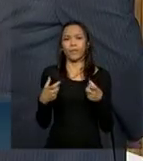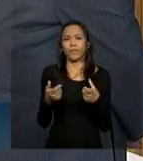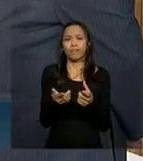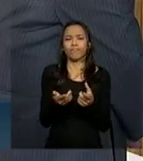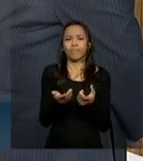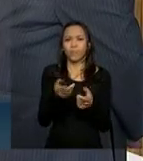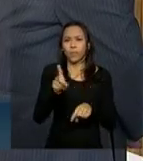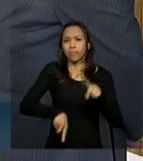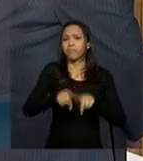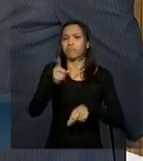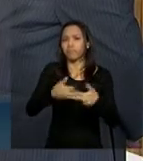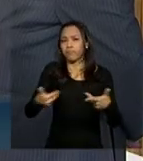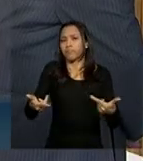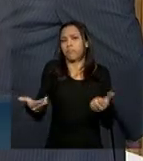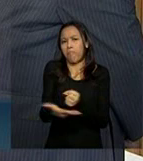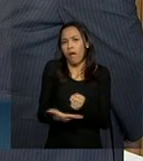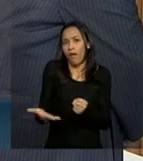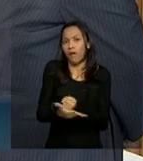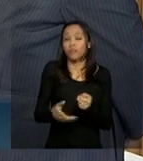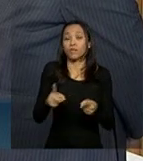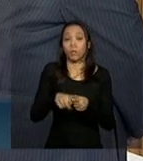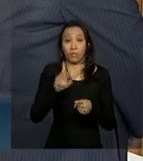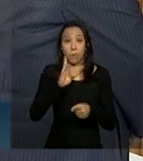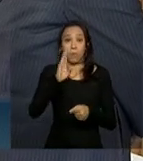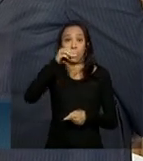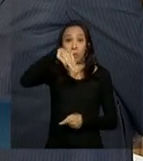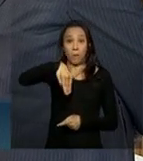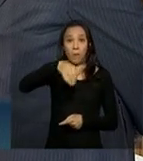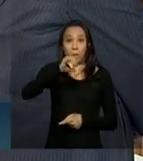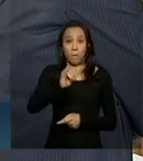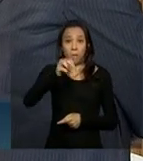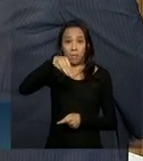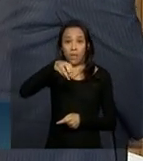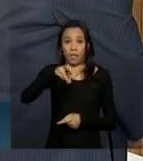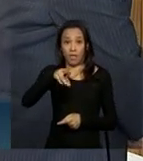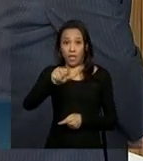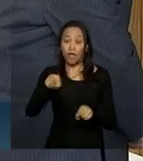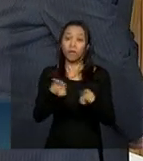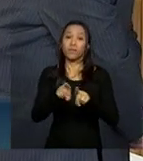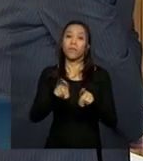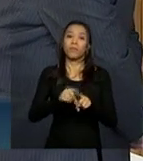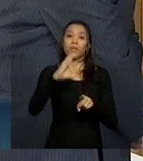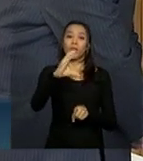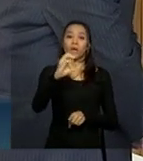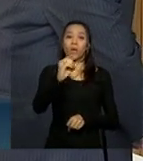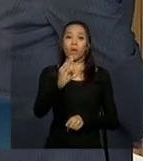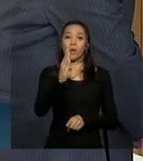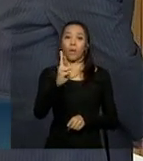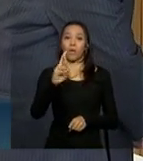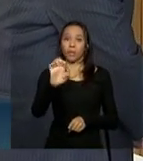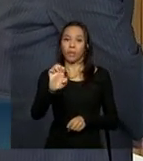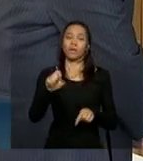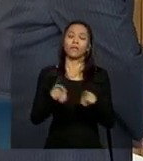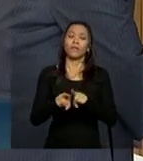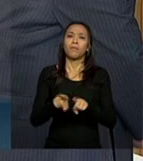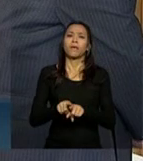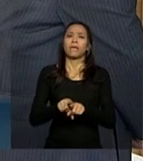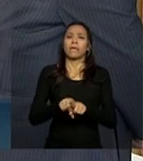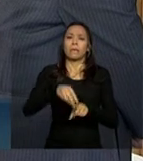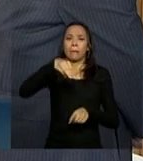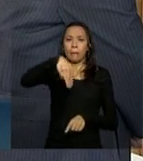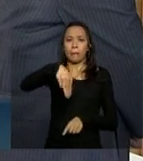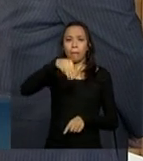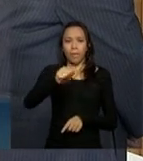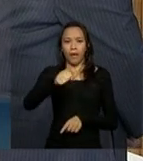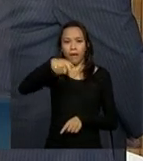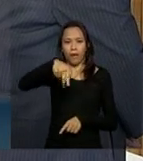básicos, com destaque para o minério e o sulfeto de cobre. Máquinas mecânicas foram